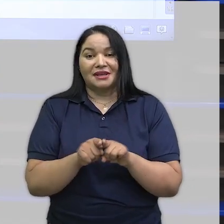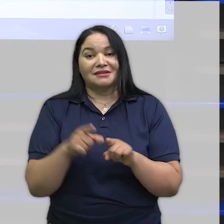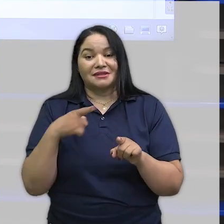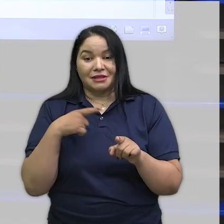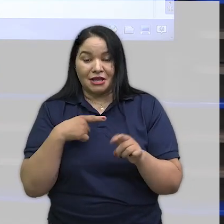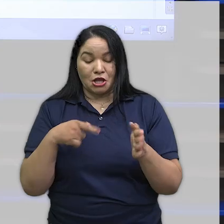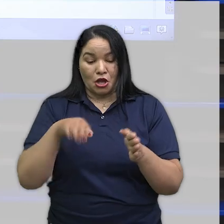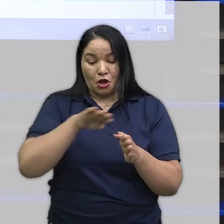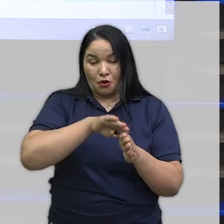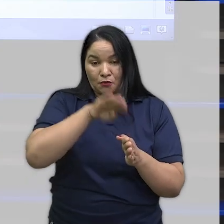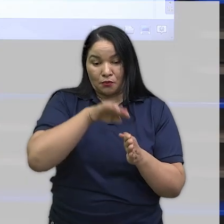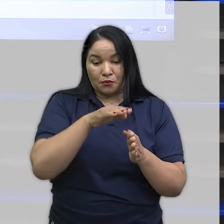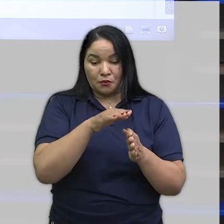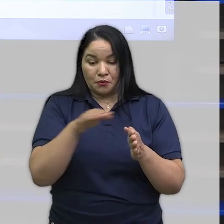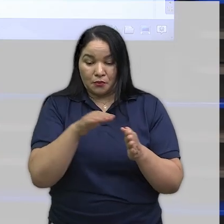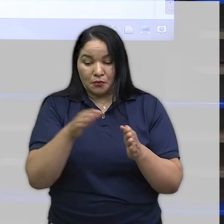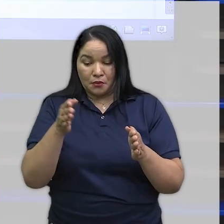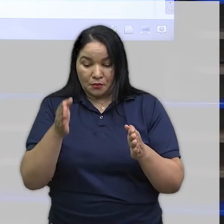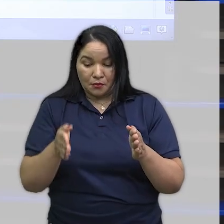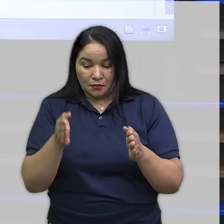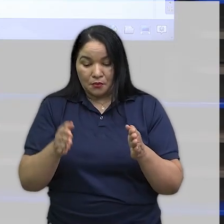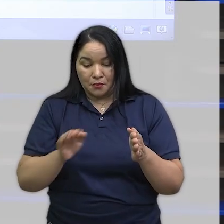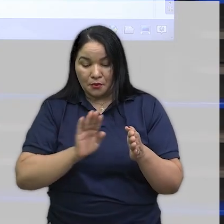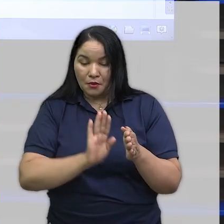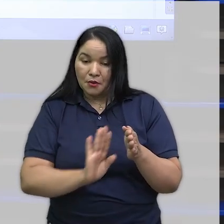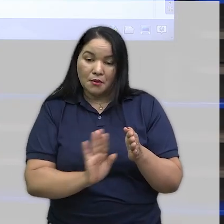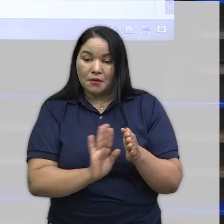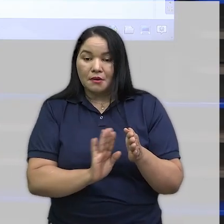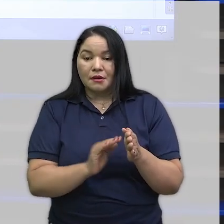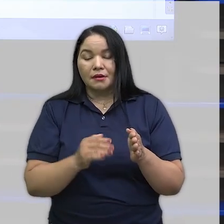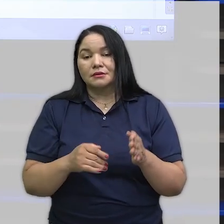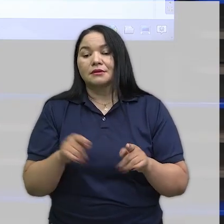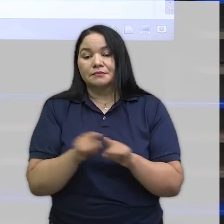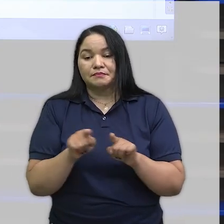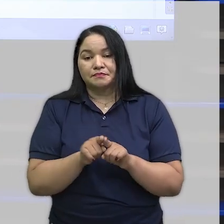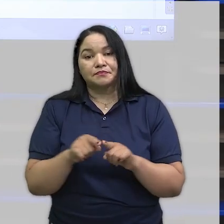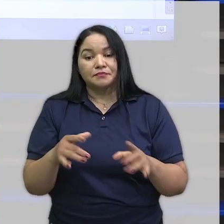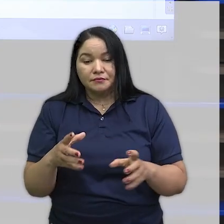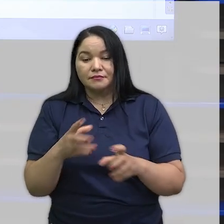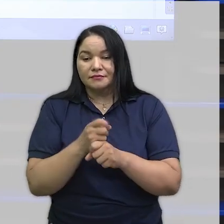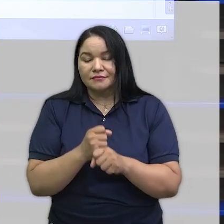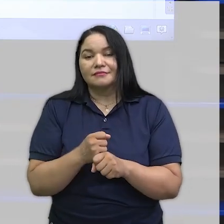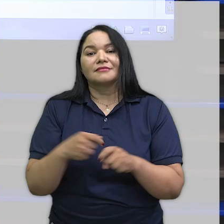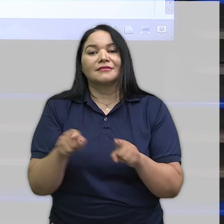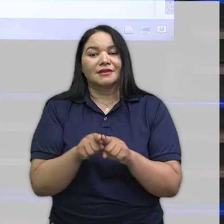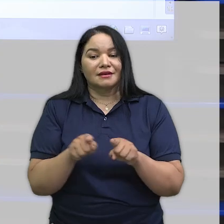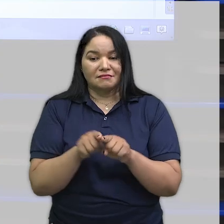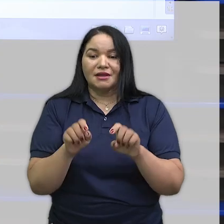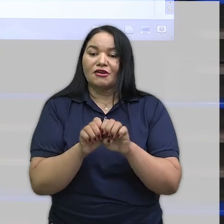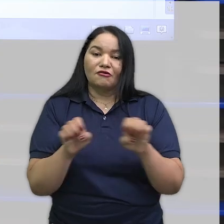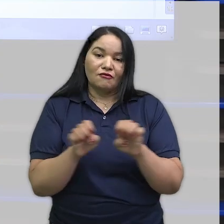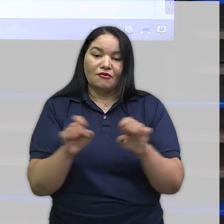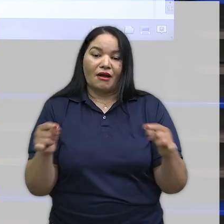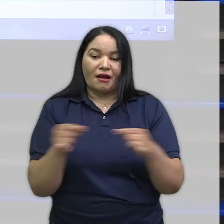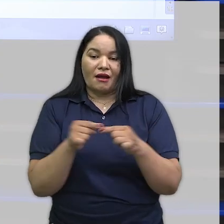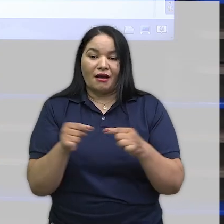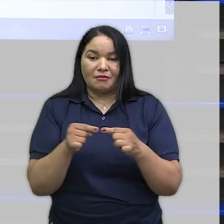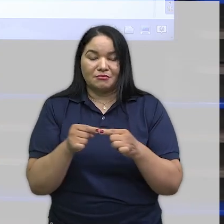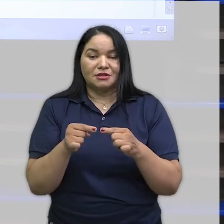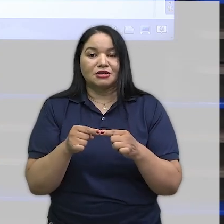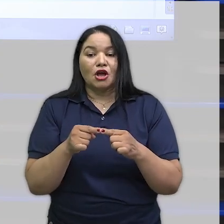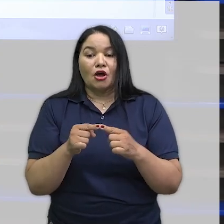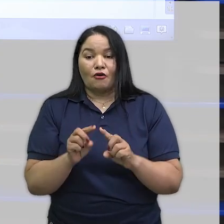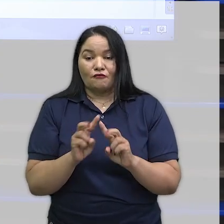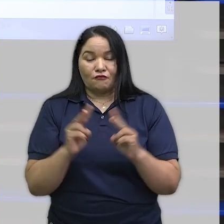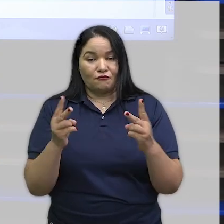iguais, eles têm as arestas de mesma medida. Então, para calcular o volume, nós usamos a mesma forma que nós usamos para calcular o volume de